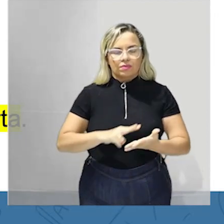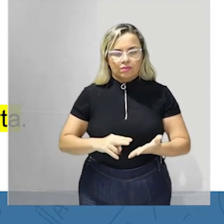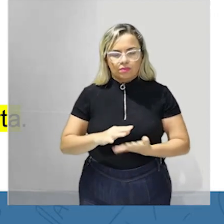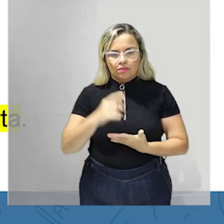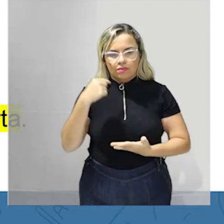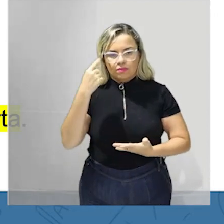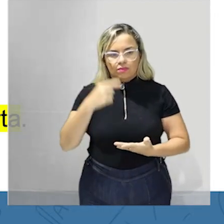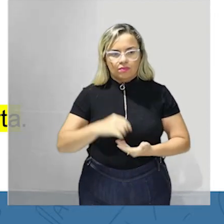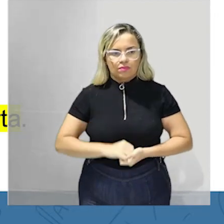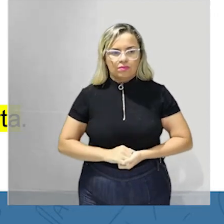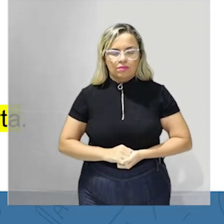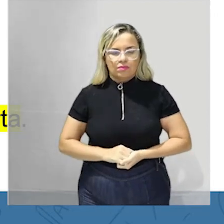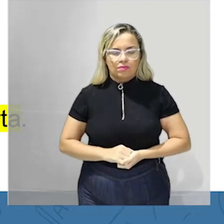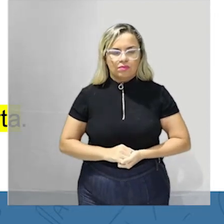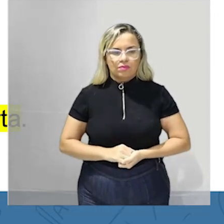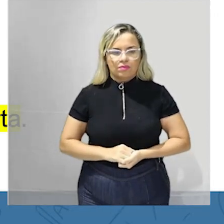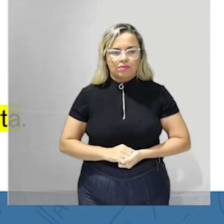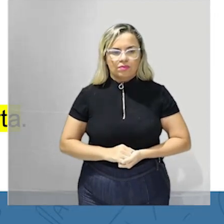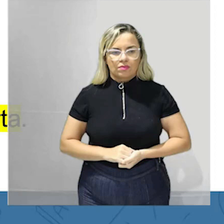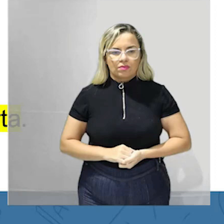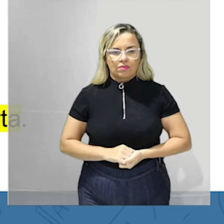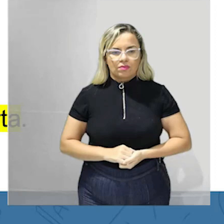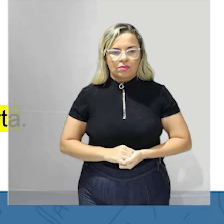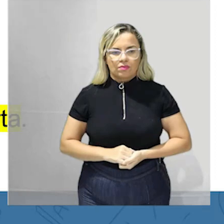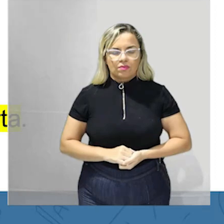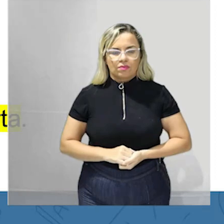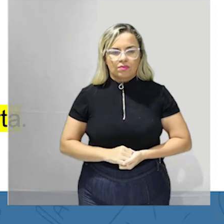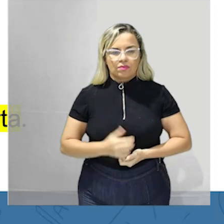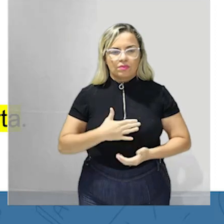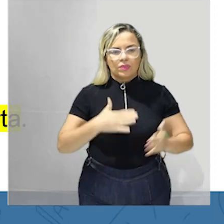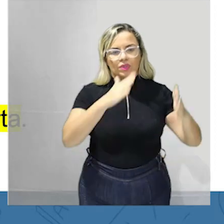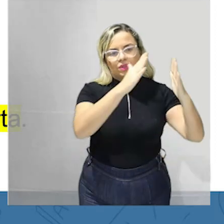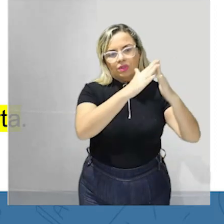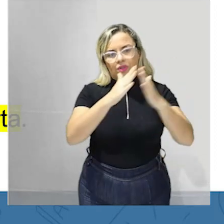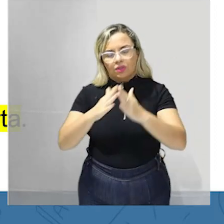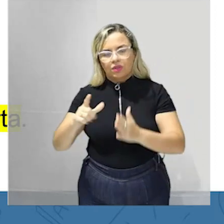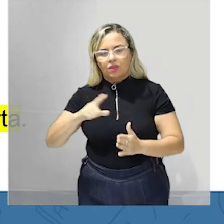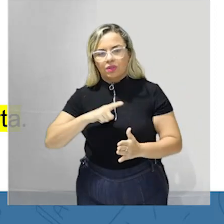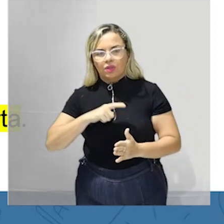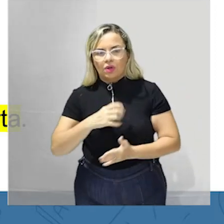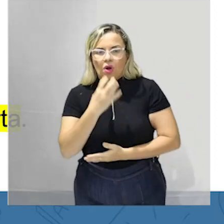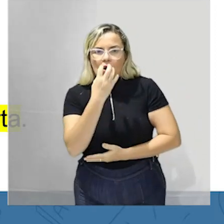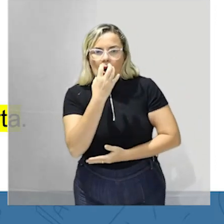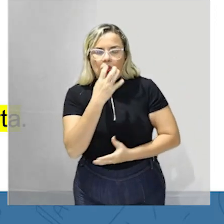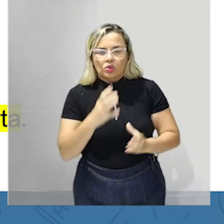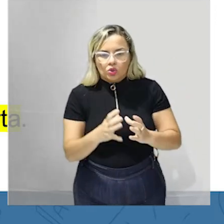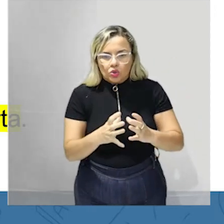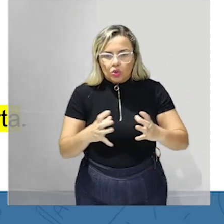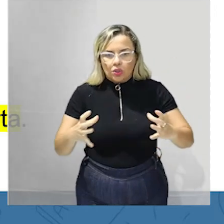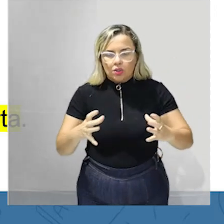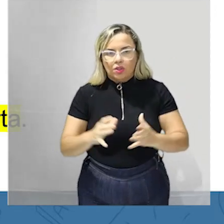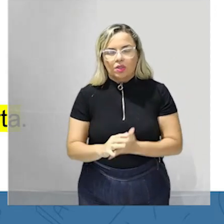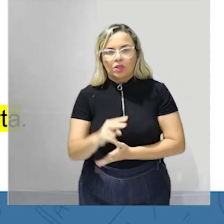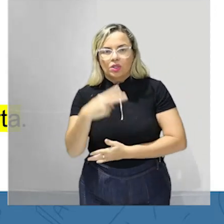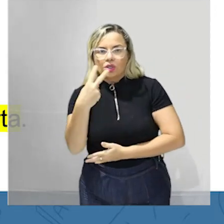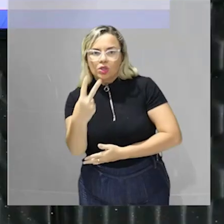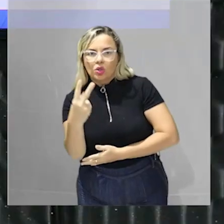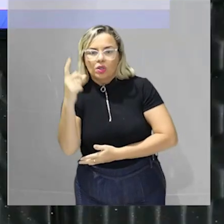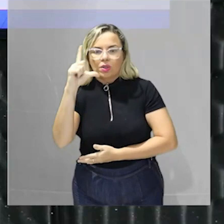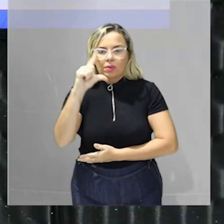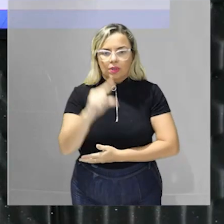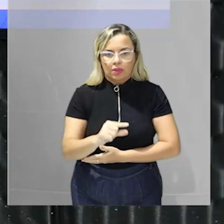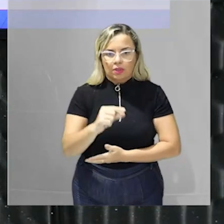perro grande e dos pequeños. Então, meu vizinho tem um cachorro grande e 2